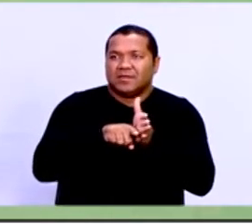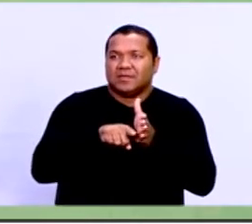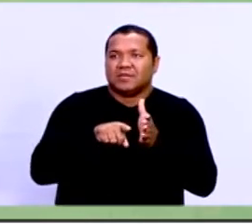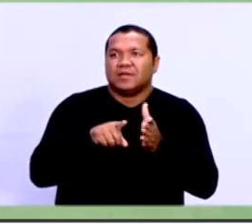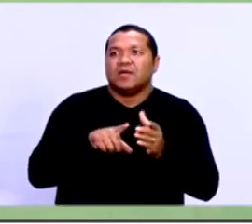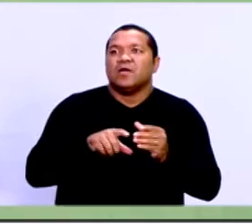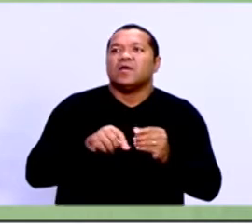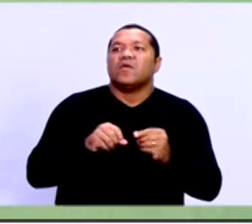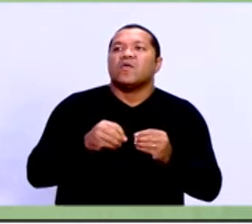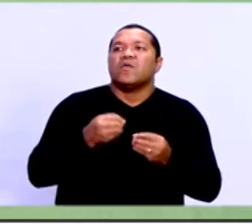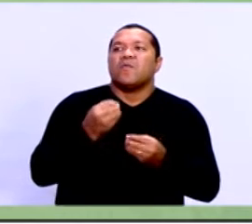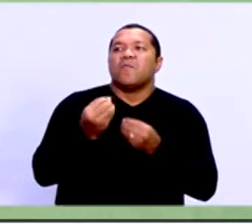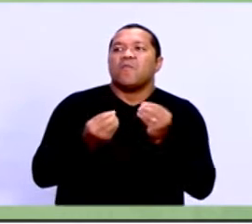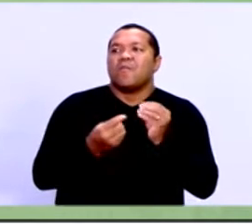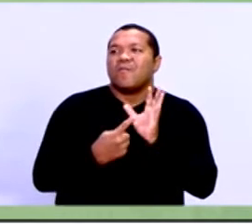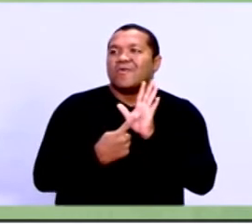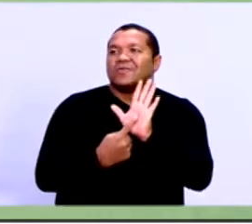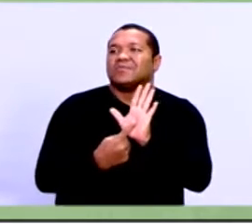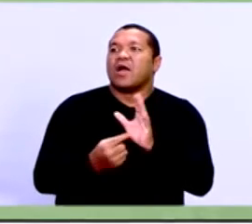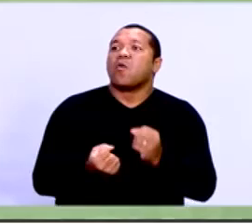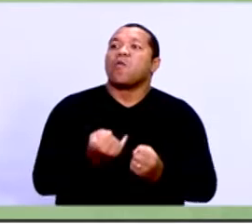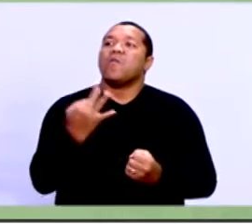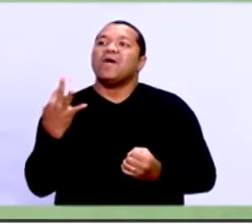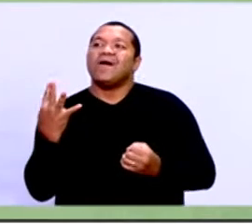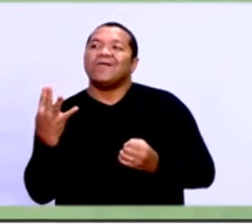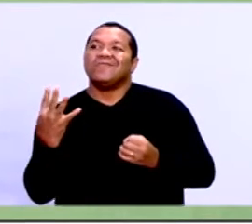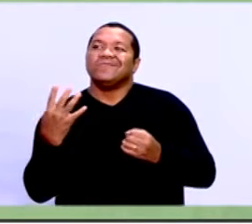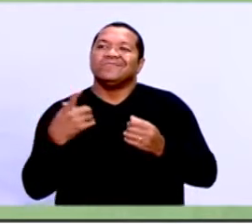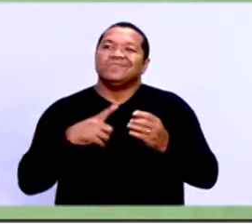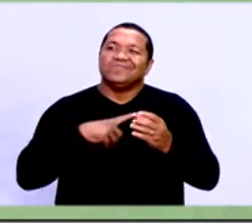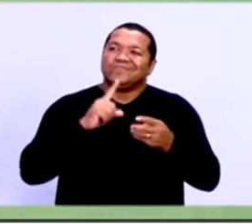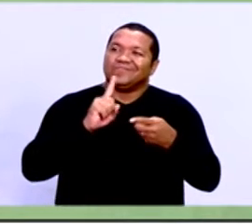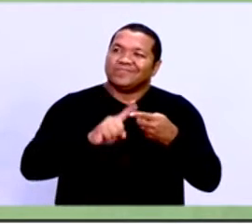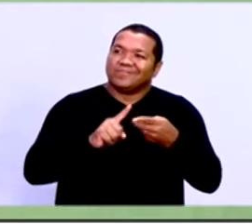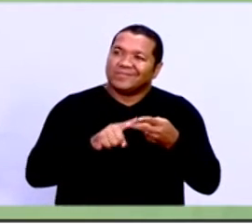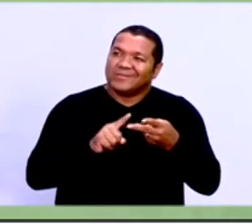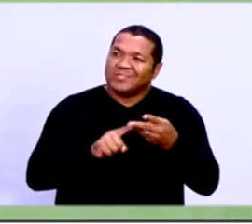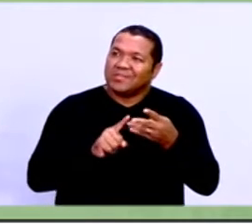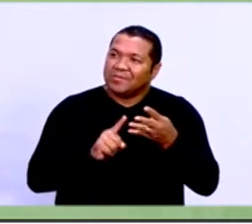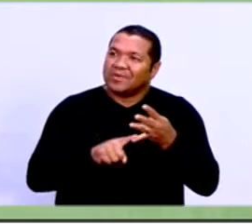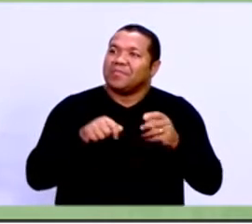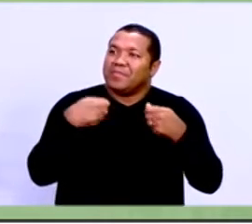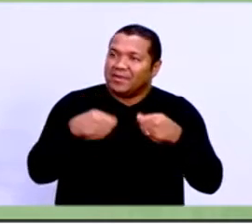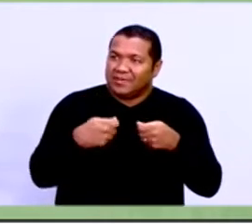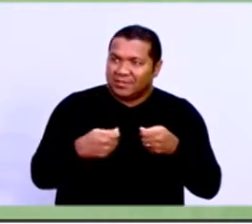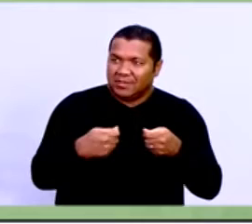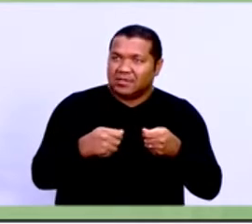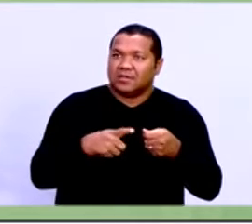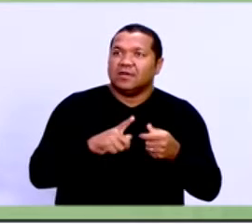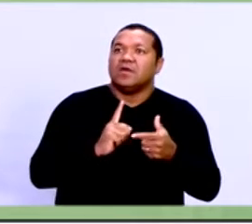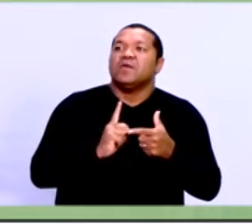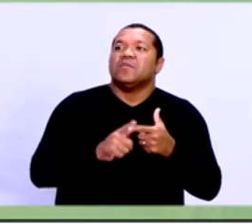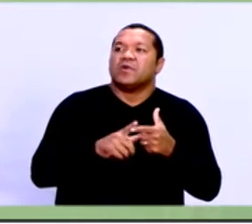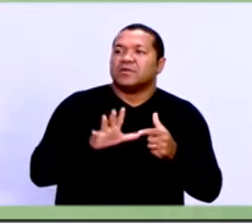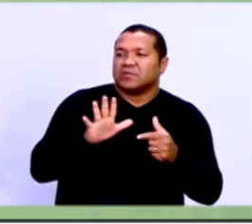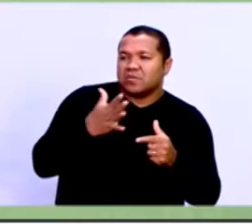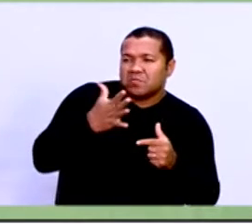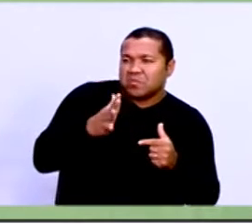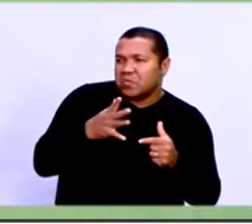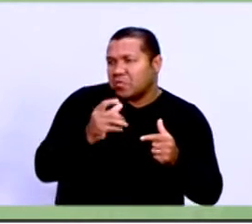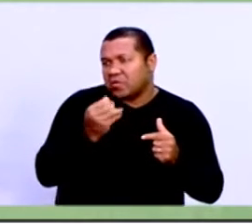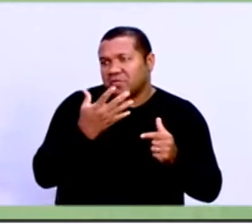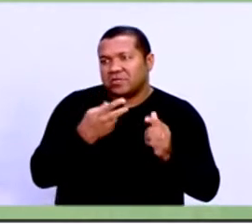especificar os requisitos está certo vou passar aqui porque são apenas características a gente vai ver mais para frente